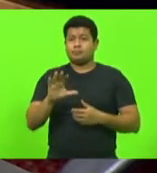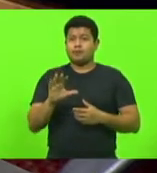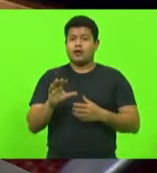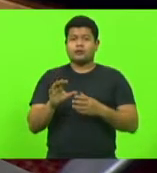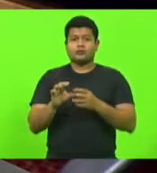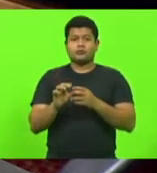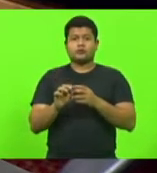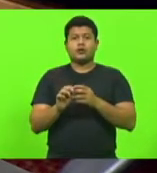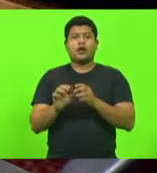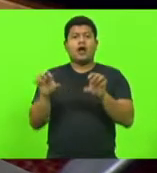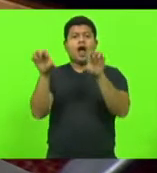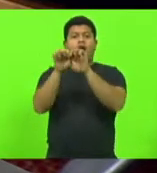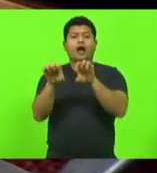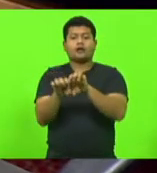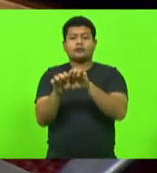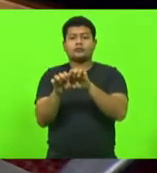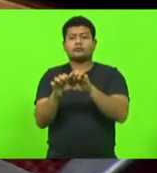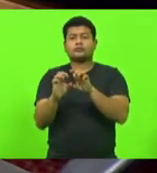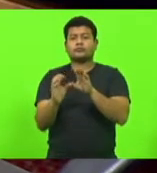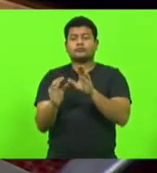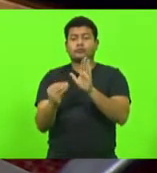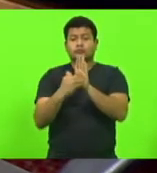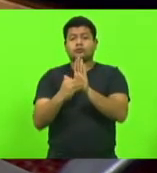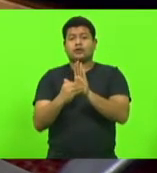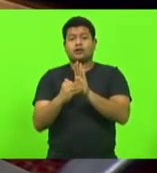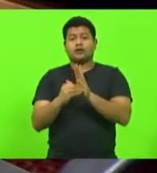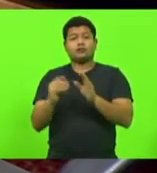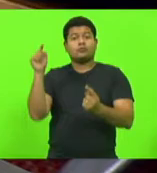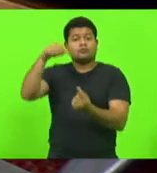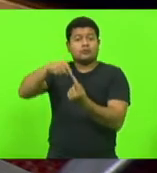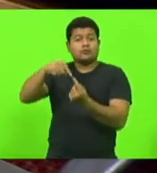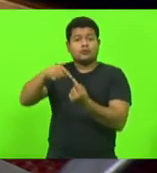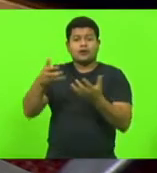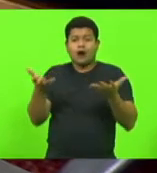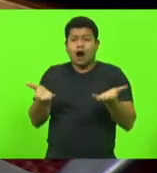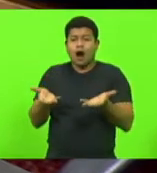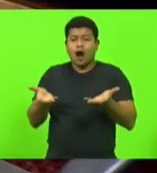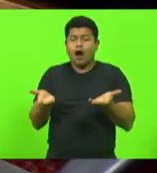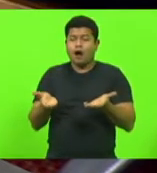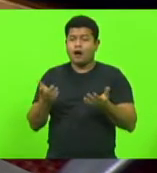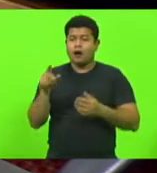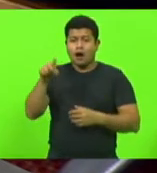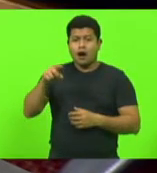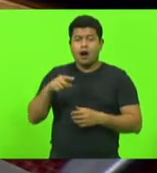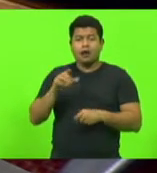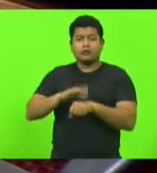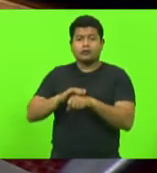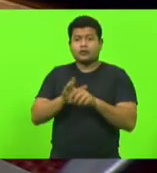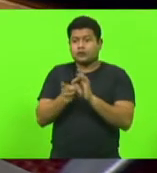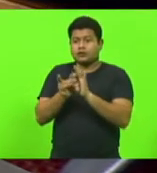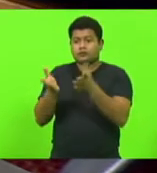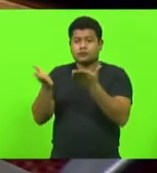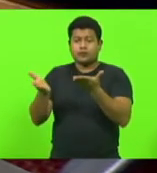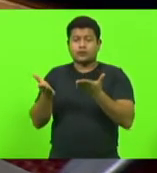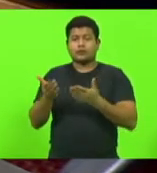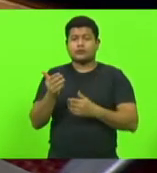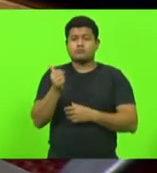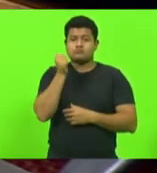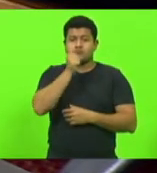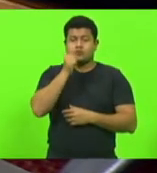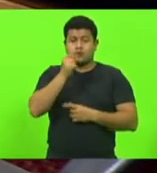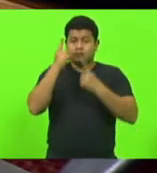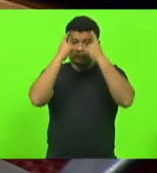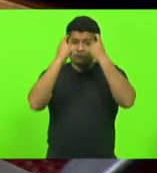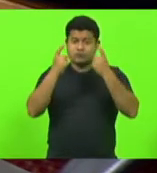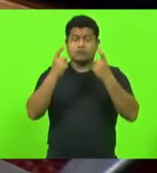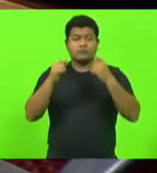o objetivo dele, que é o de criar autonomia financeira para as mulheres vítimas de violência e uma